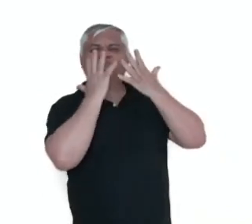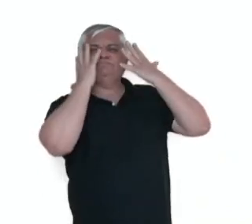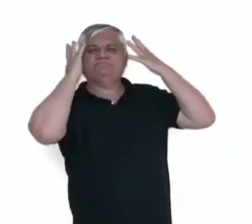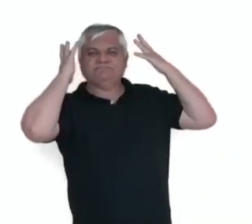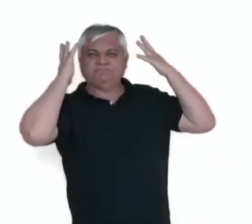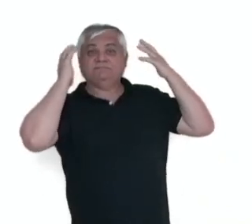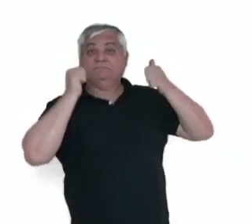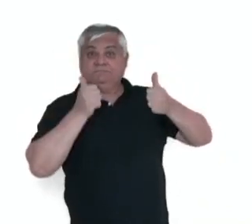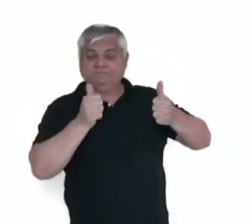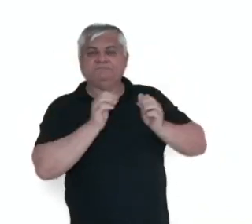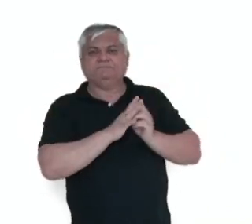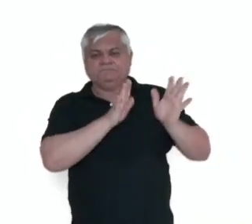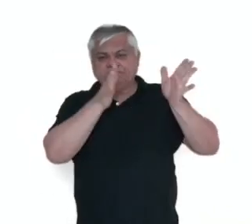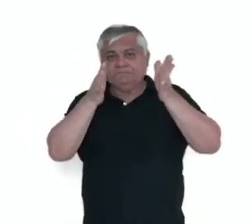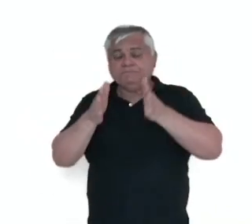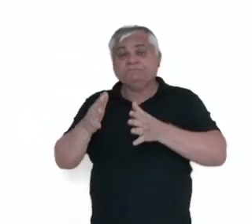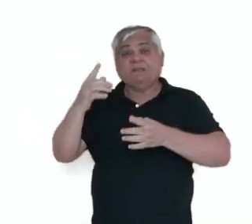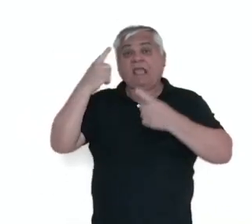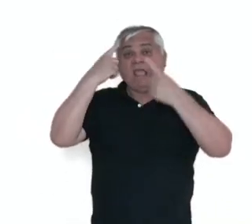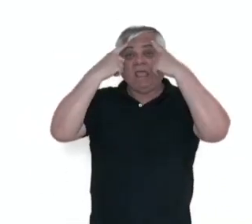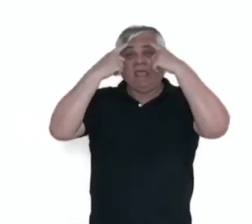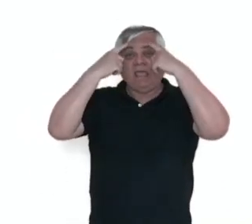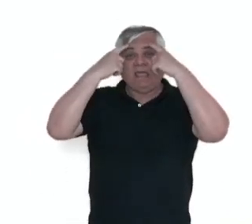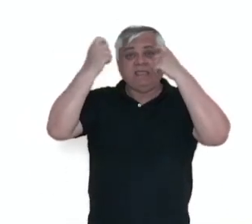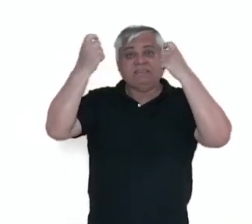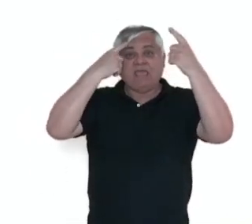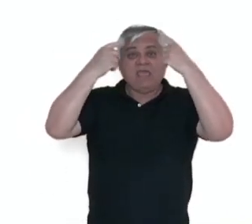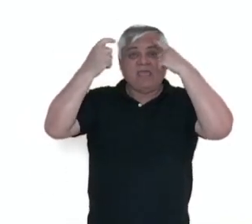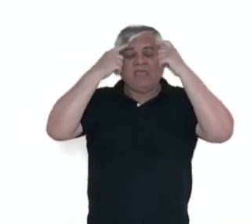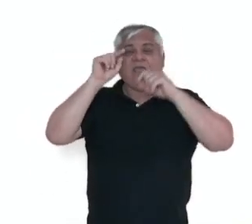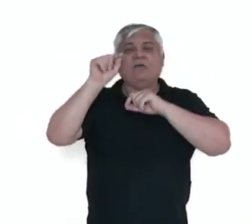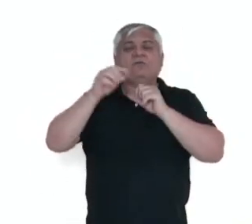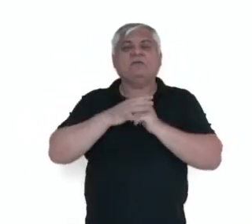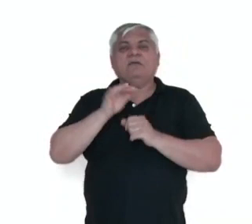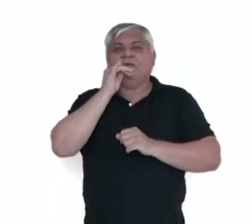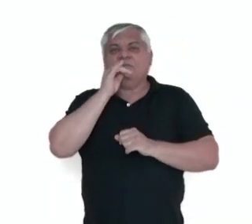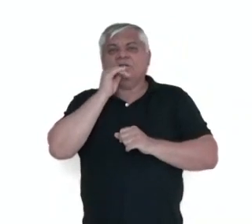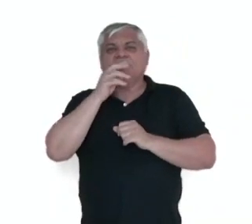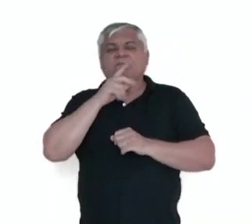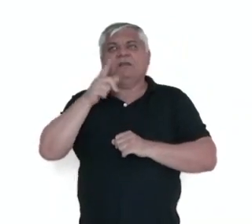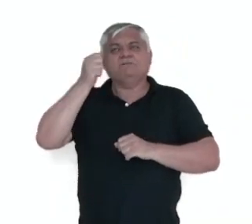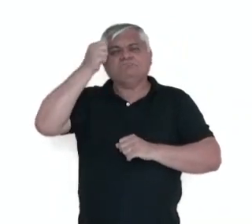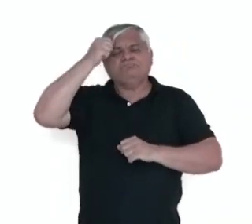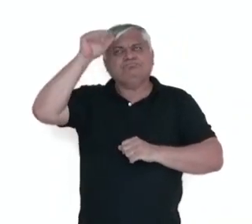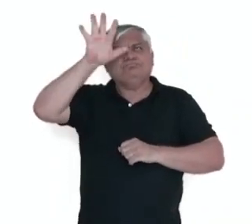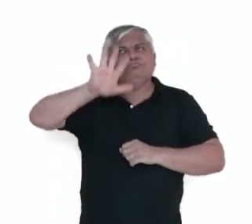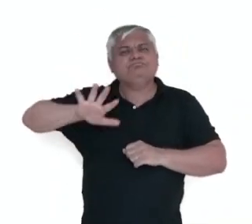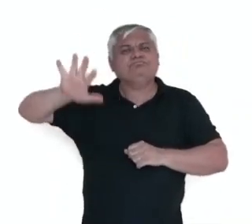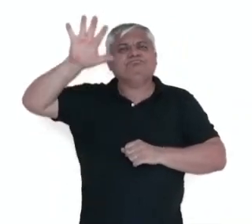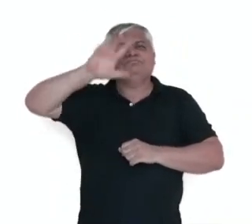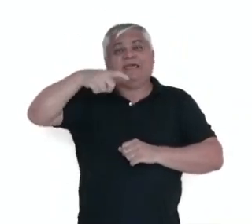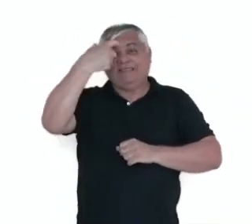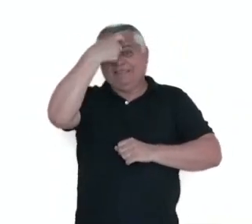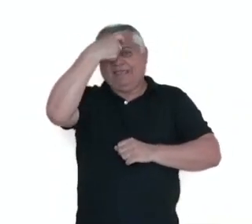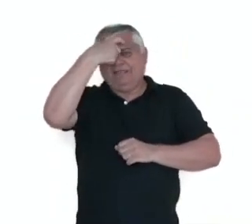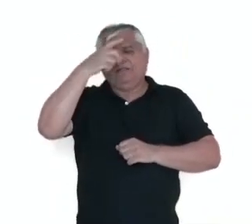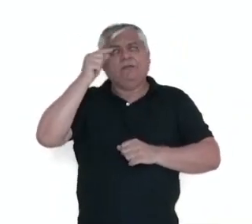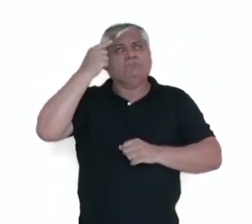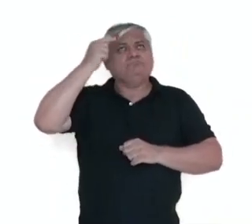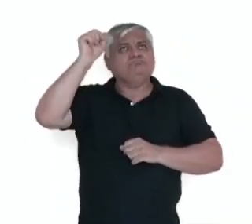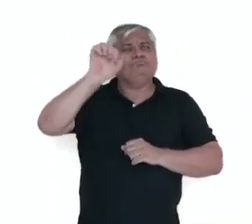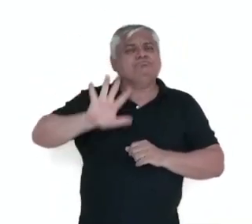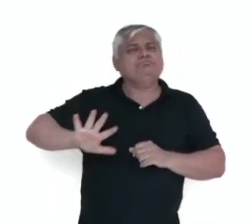etc. Já as ideias são as impressões tais como representadas em nossa mente, conforme delas